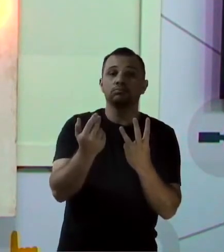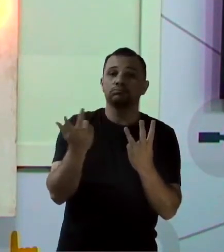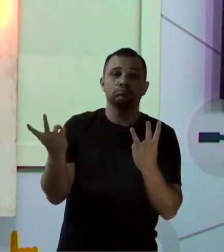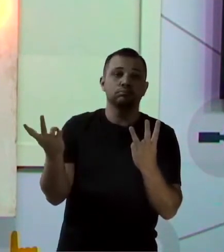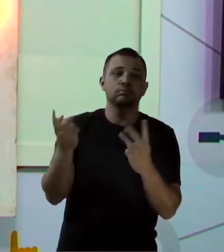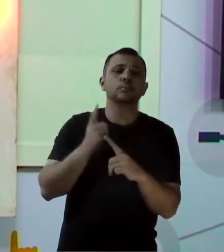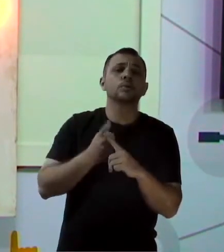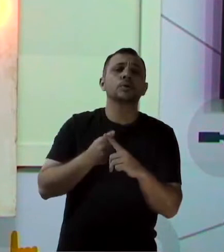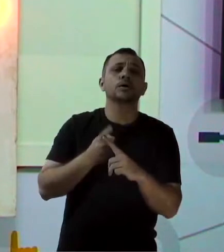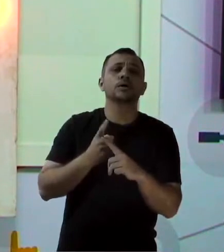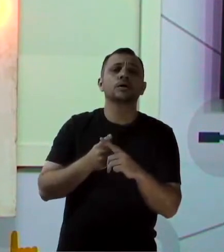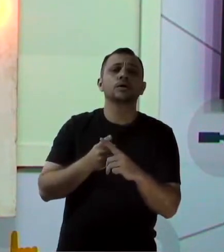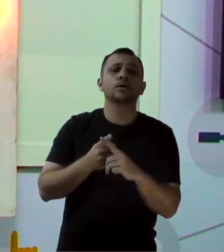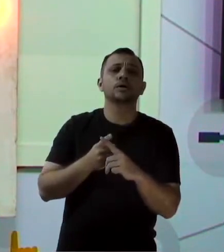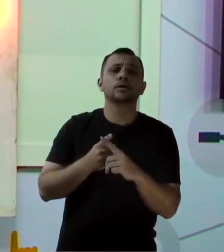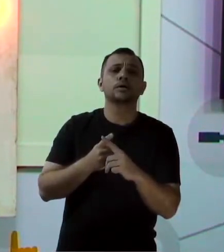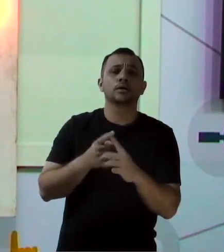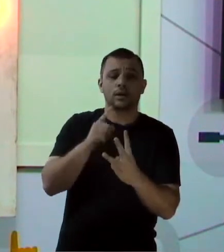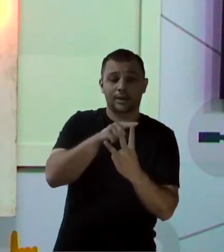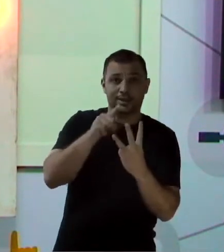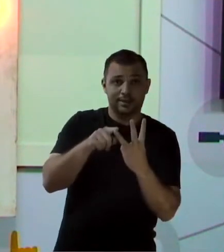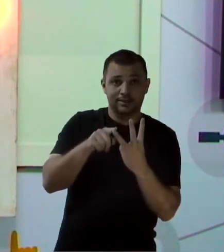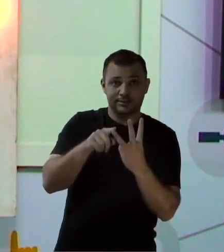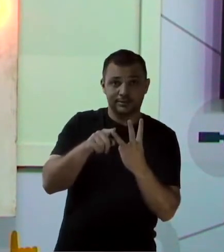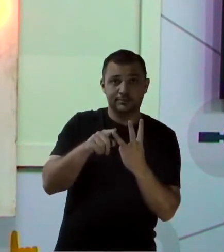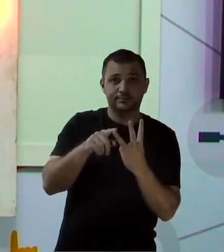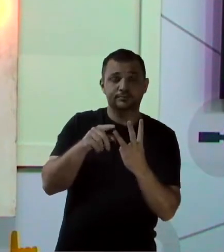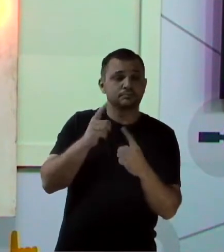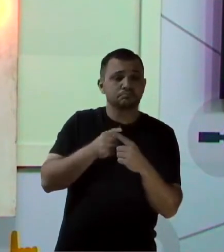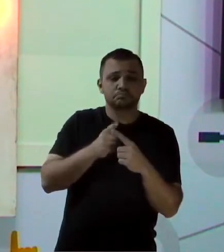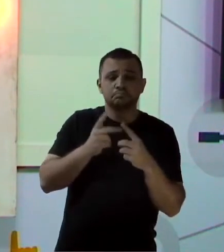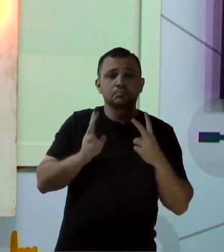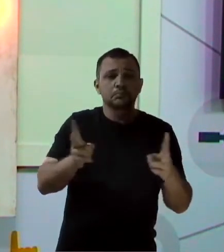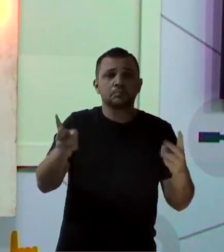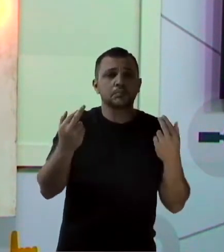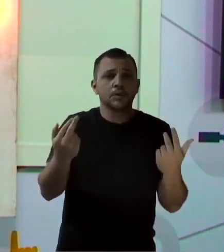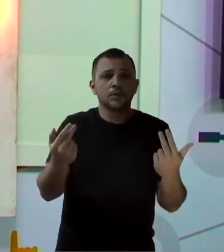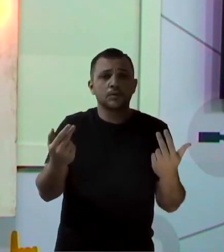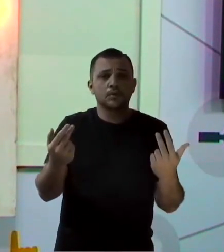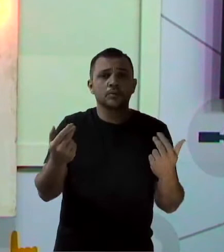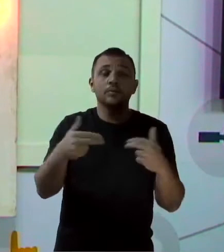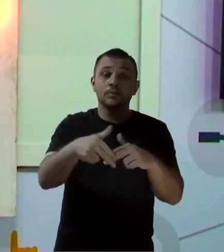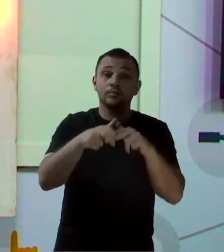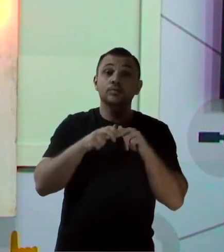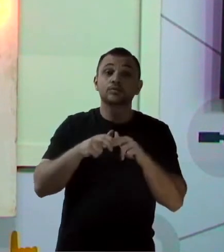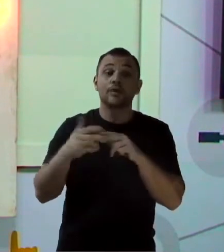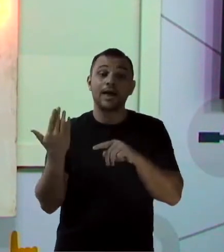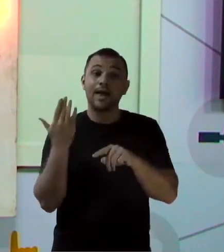as outras continuam com o mesmo brilho? Porque quem aumenta o brilho dessas lâmpadas é a DDP.